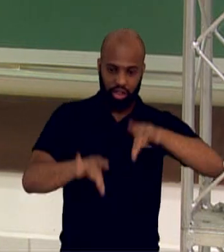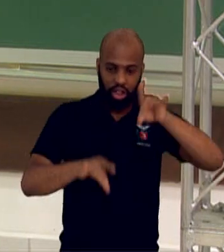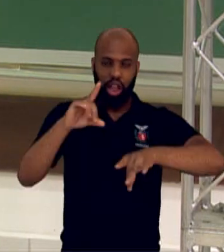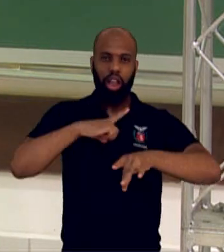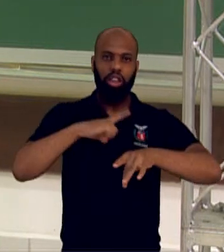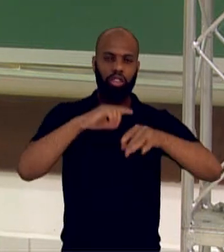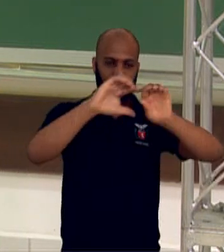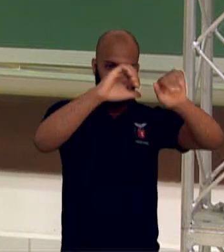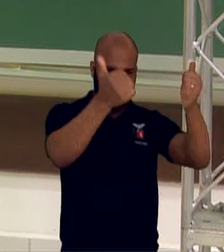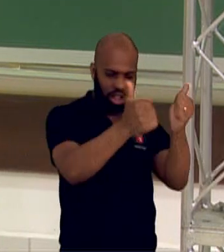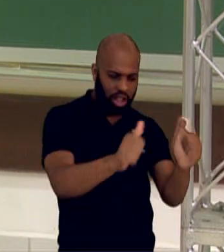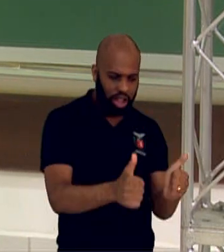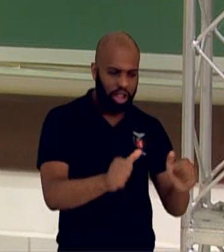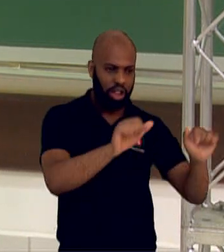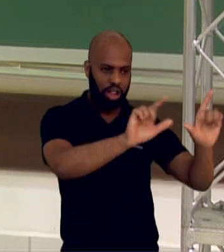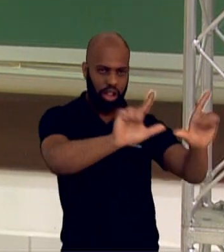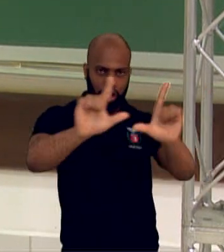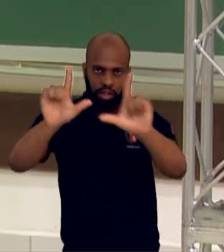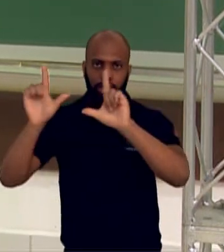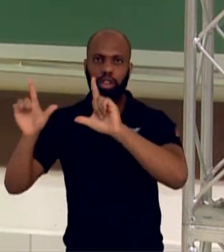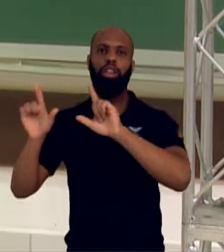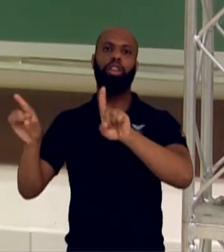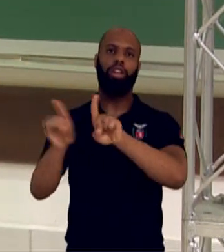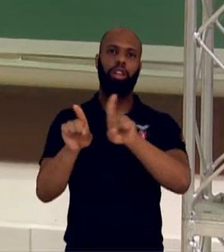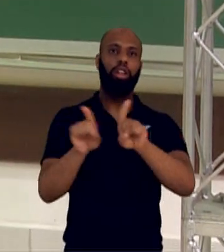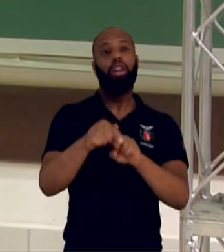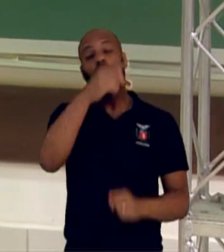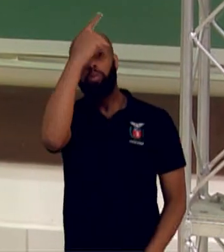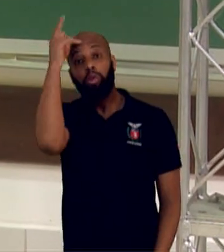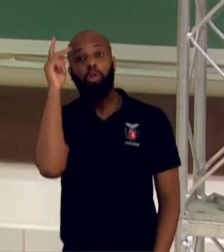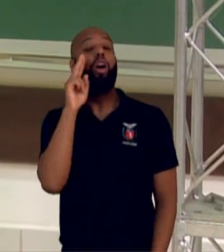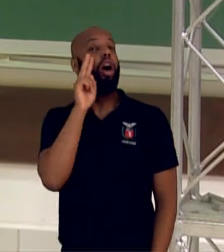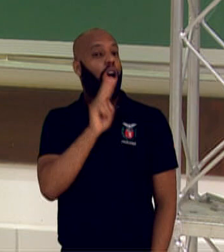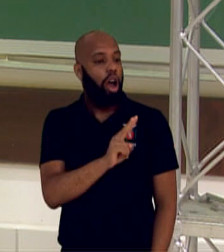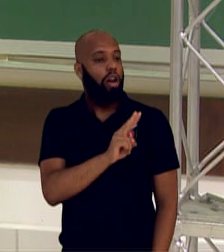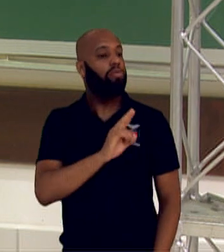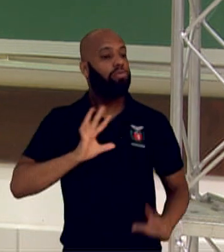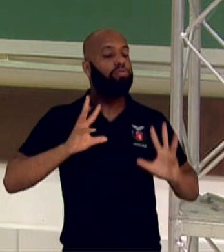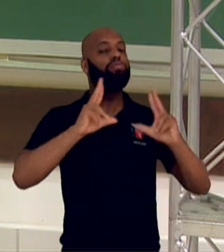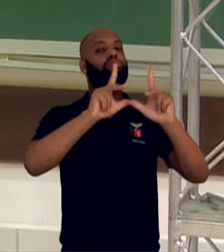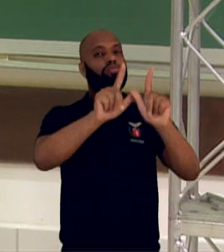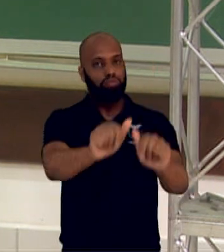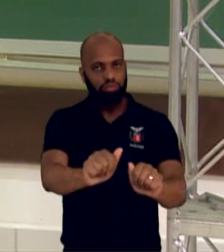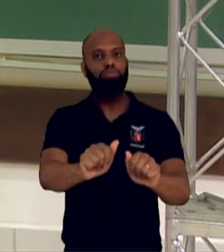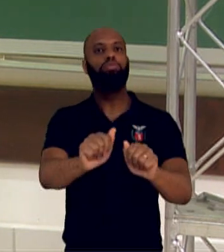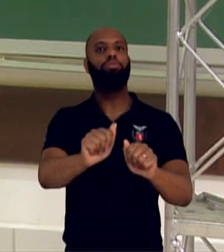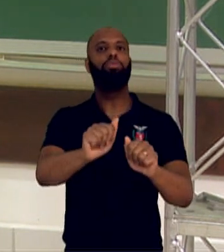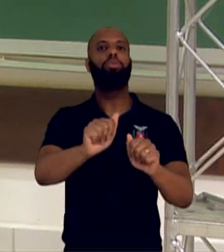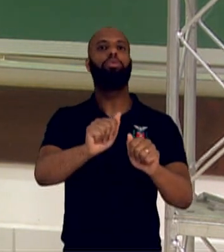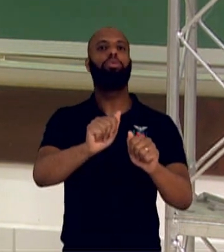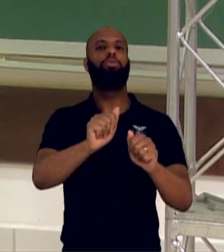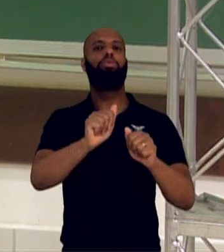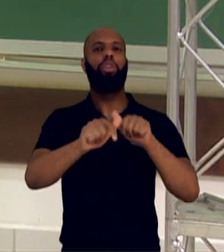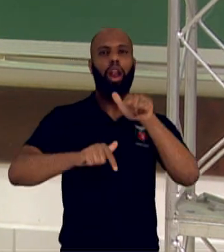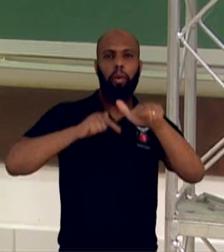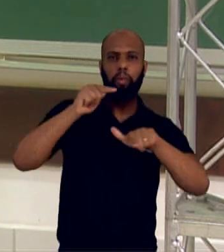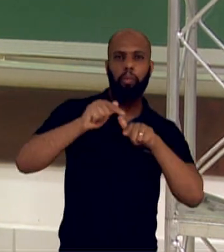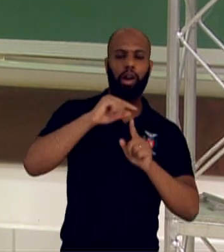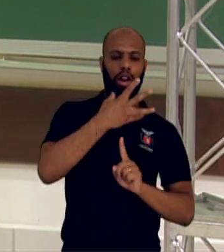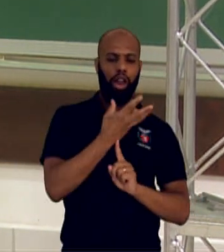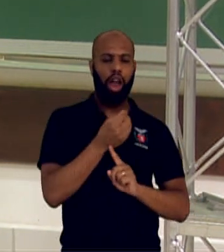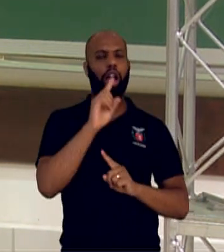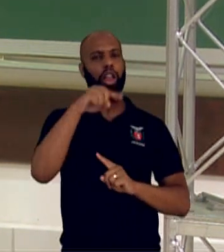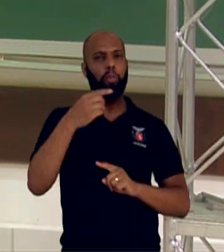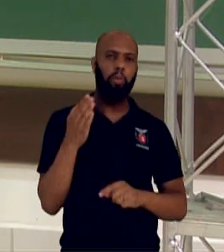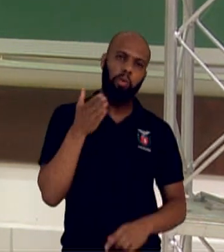arquitetônicos, de pinturas, de esculturas, para que as pessoas vissem todo esse trabalho desses artistas e depois fossem aos